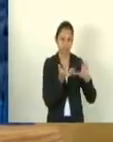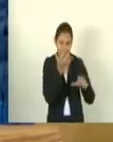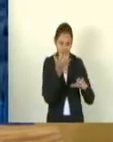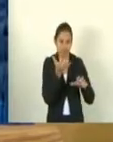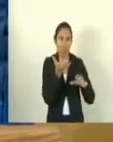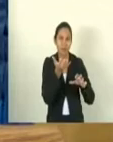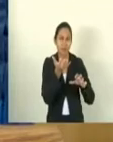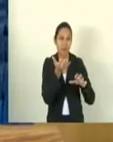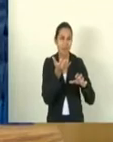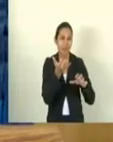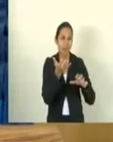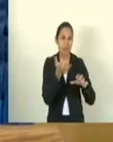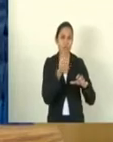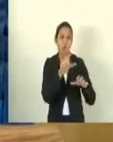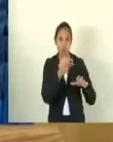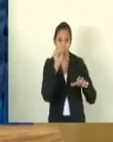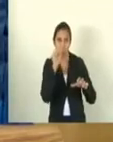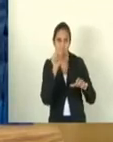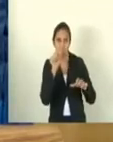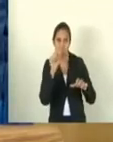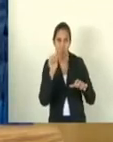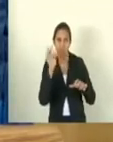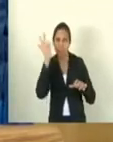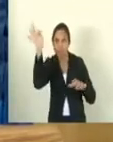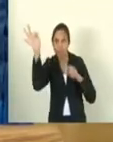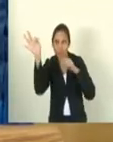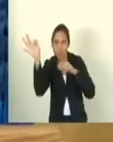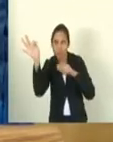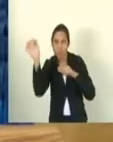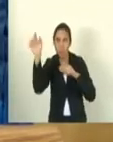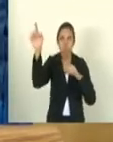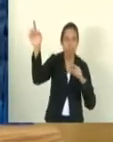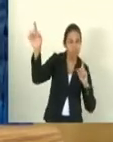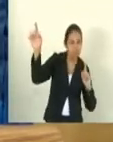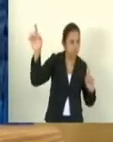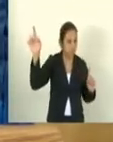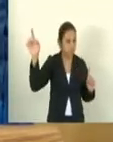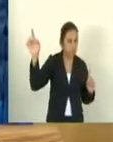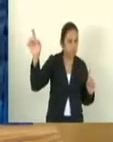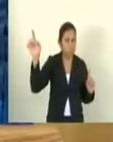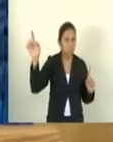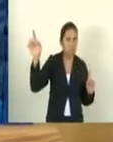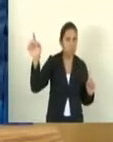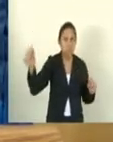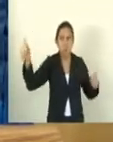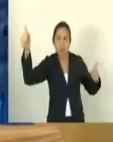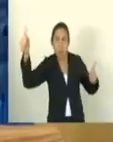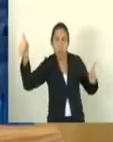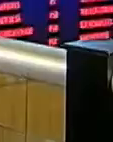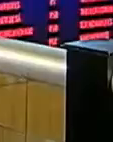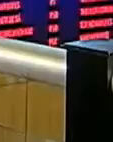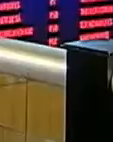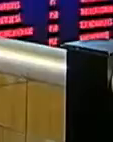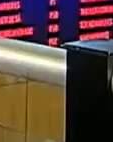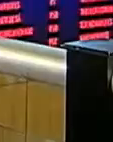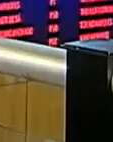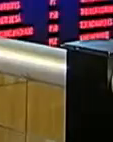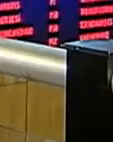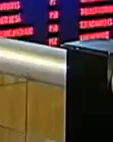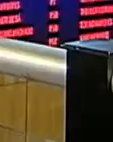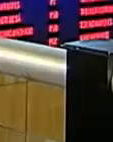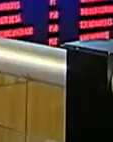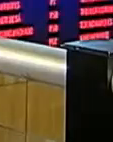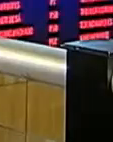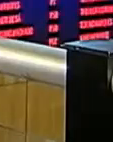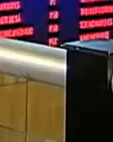escolhido para o ano que vem, a gente vai ver que não é melhor do que esse. Se duvidar, nós tivemos pioras até significativas. Voltamos ao